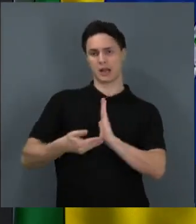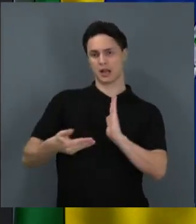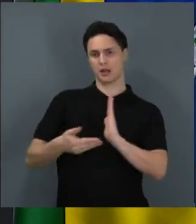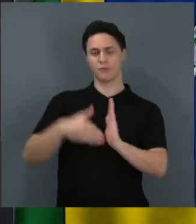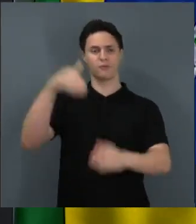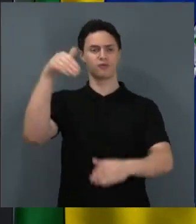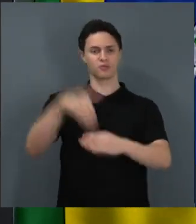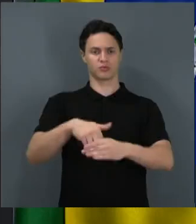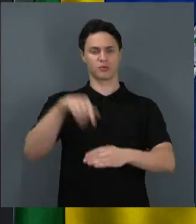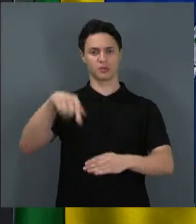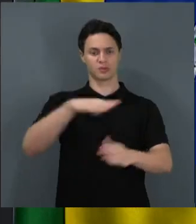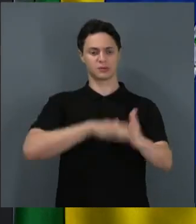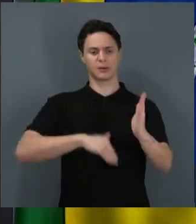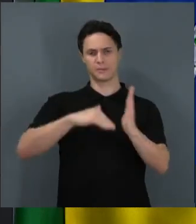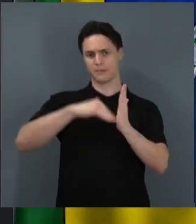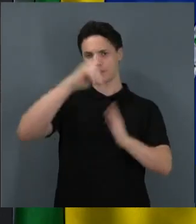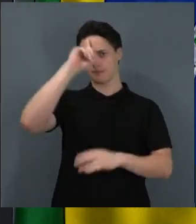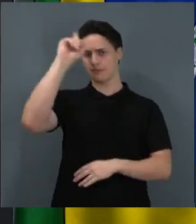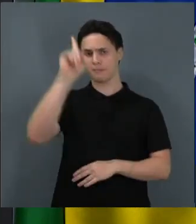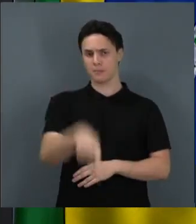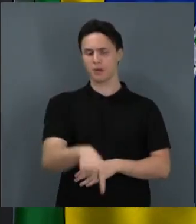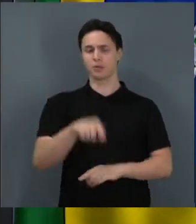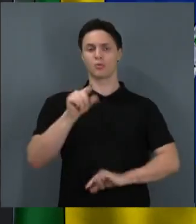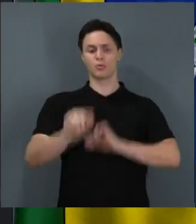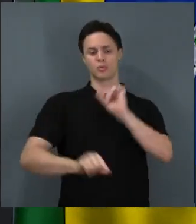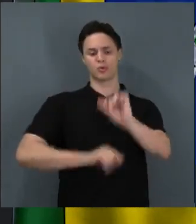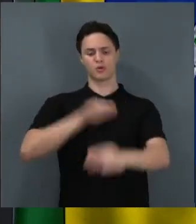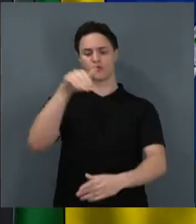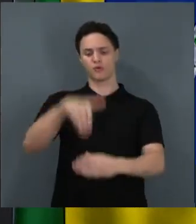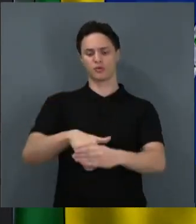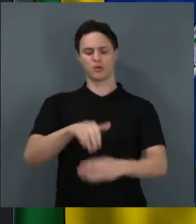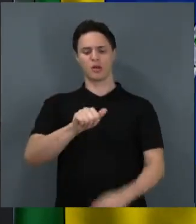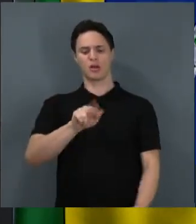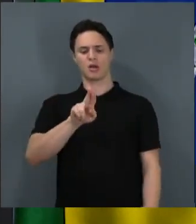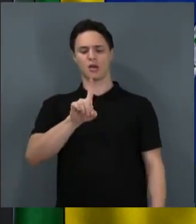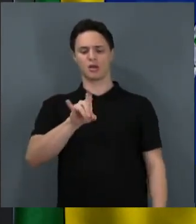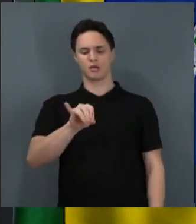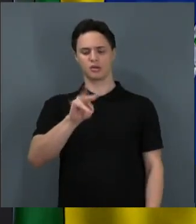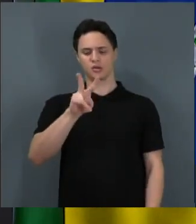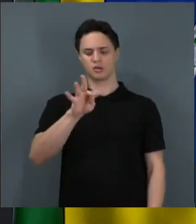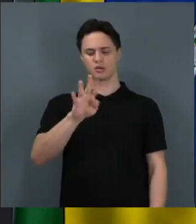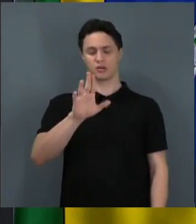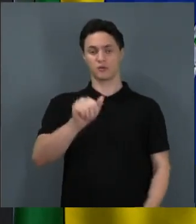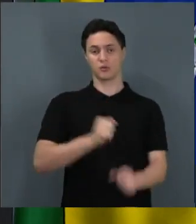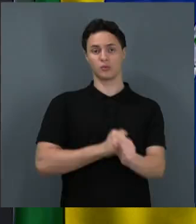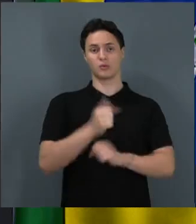Senado da República, que determinou voto auditável, 2015.